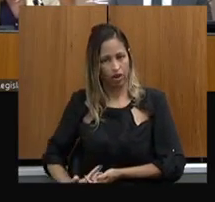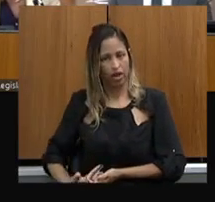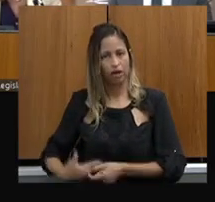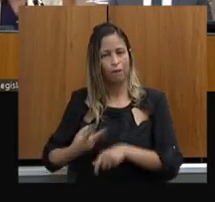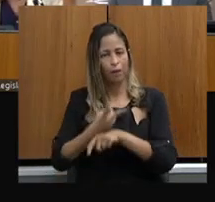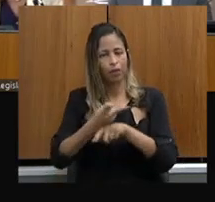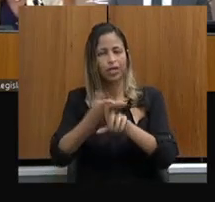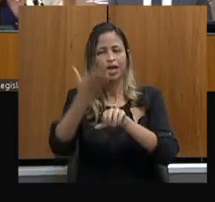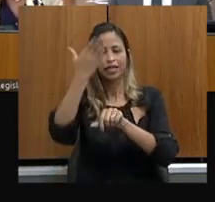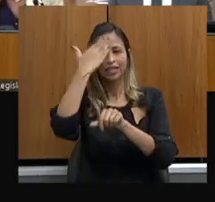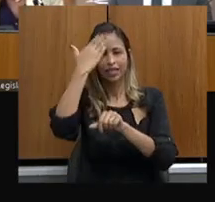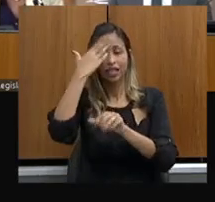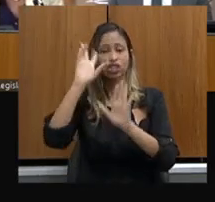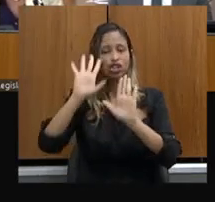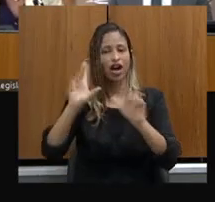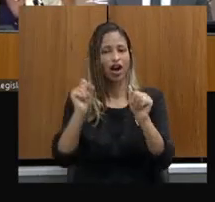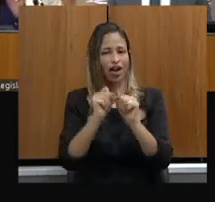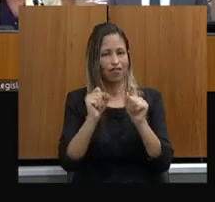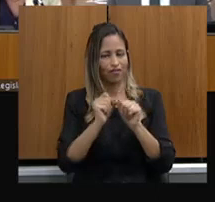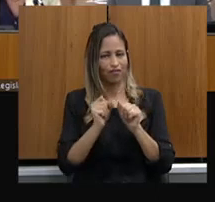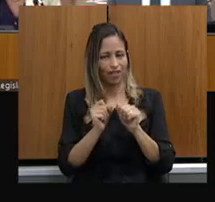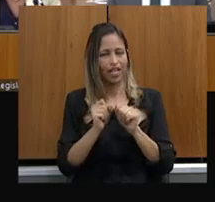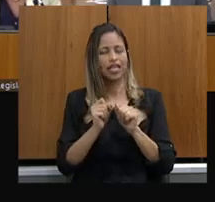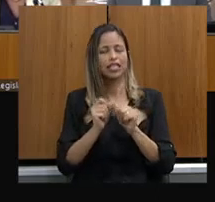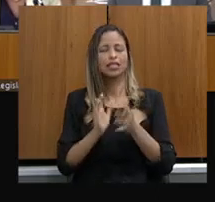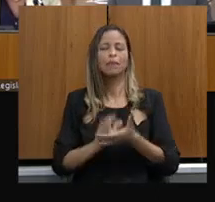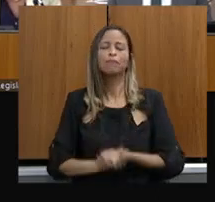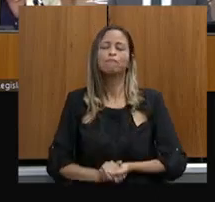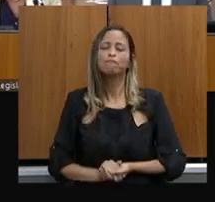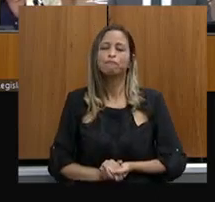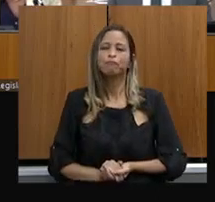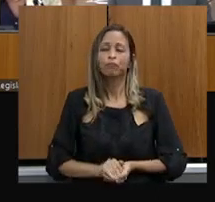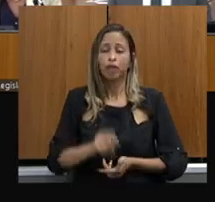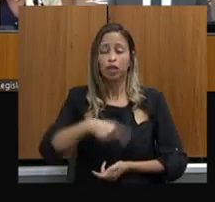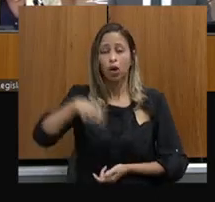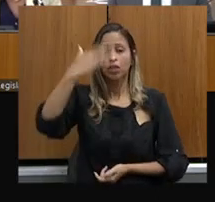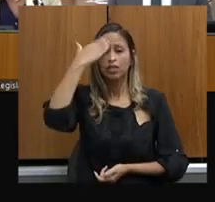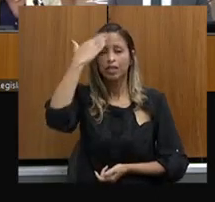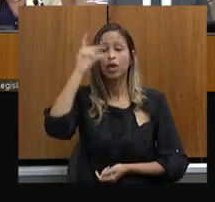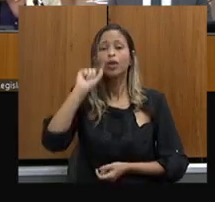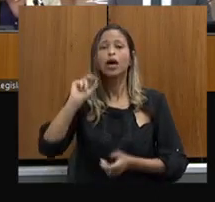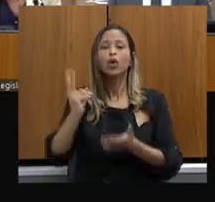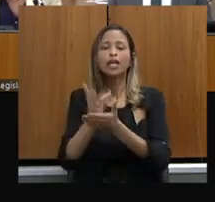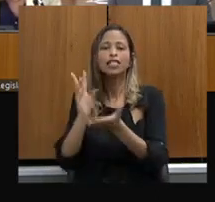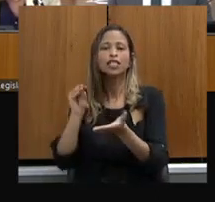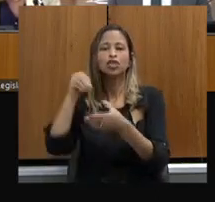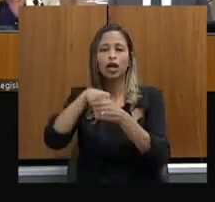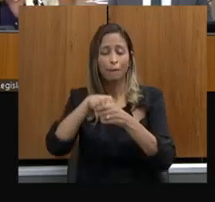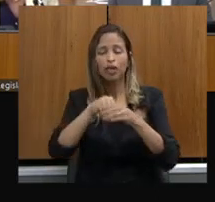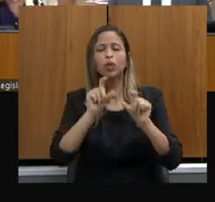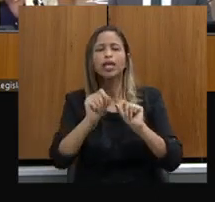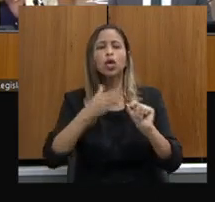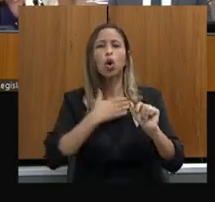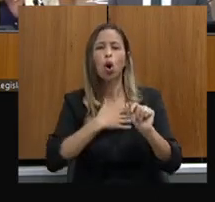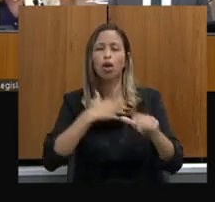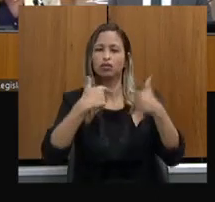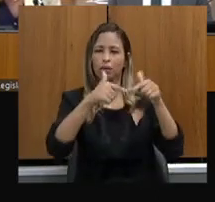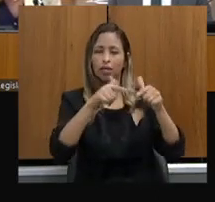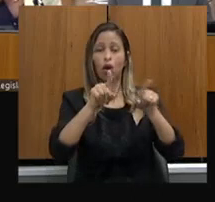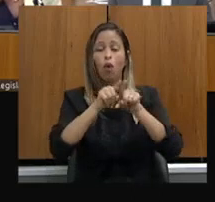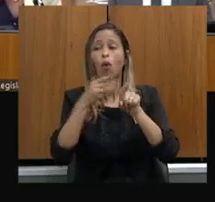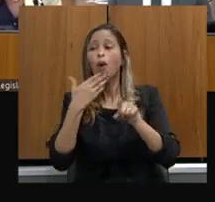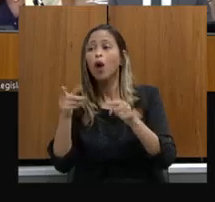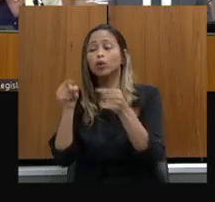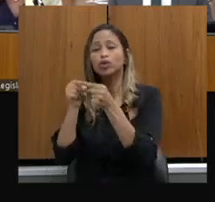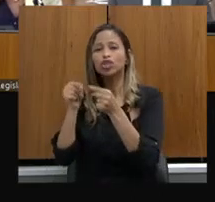buscar compreender já realizamos diagnósticos para compreender o que gera engajamento nos servidores e quais ações podem